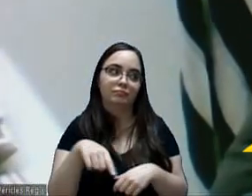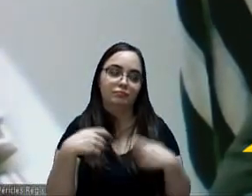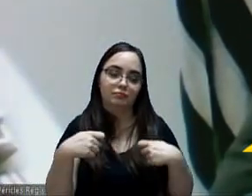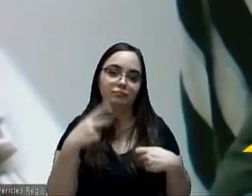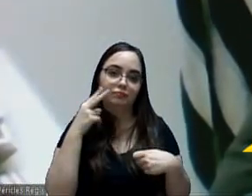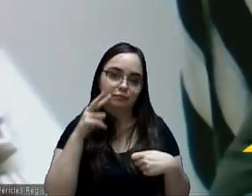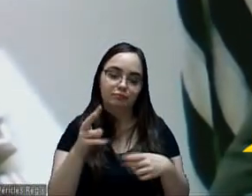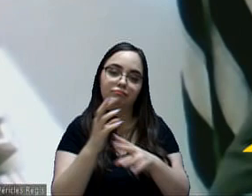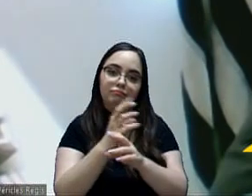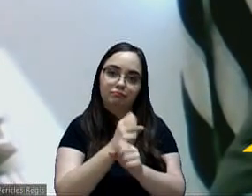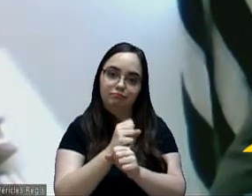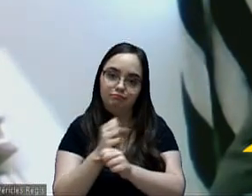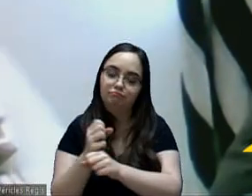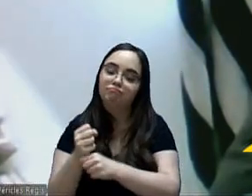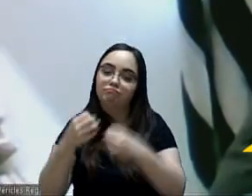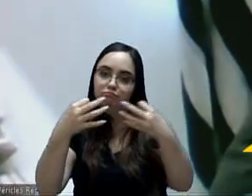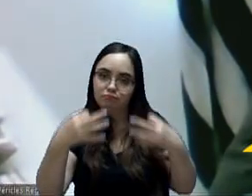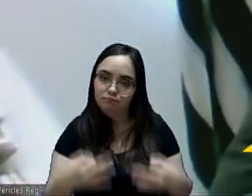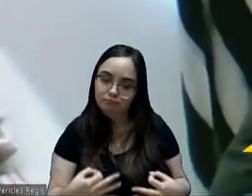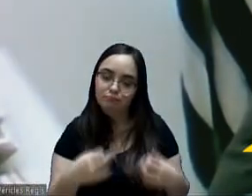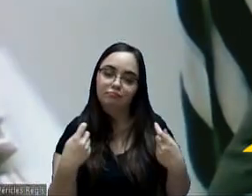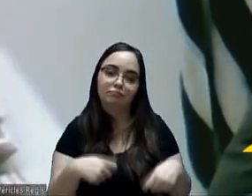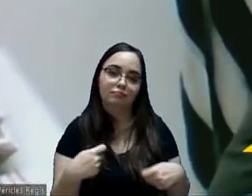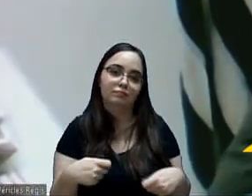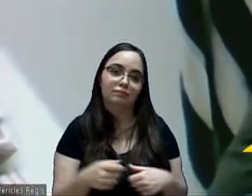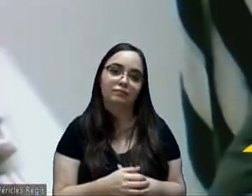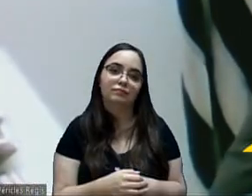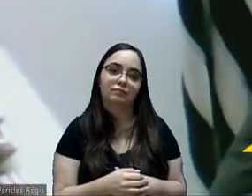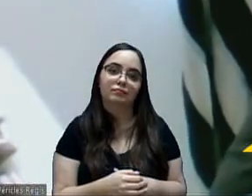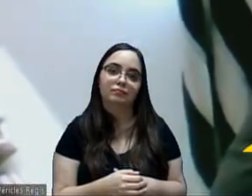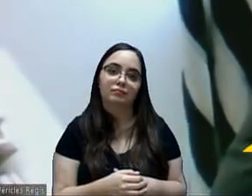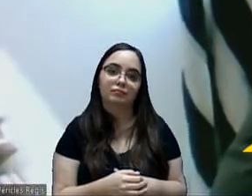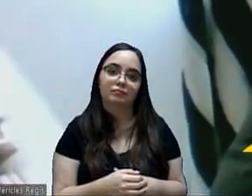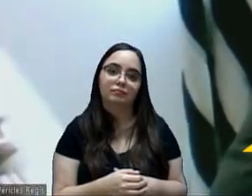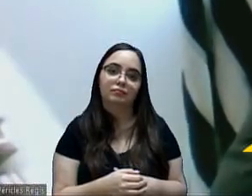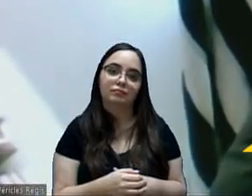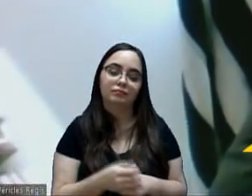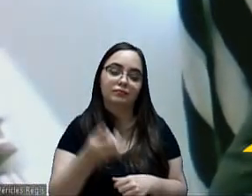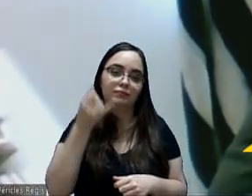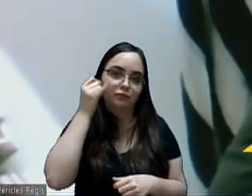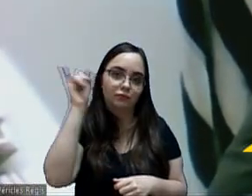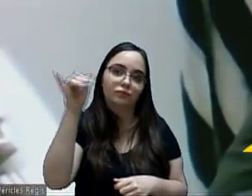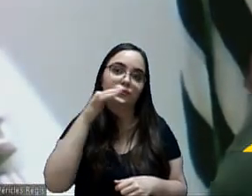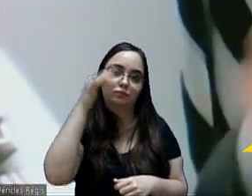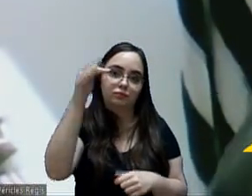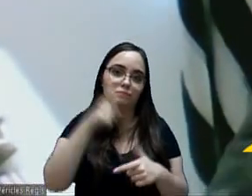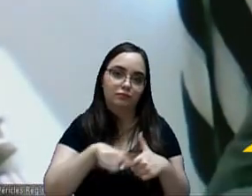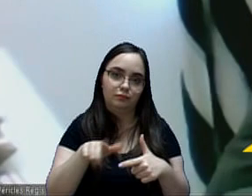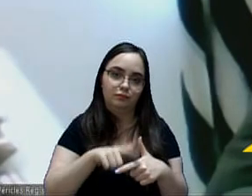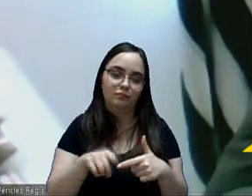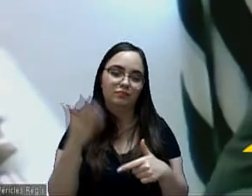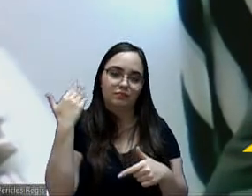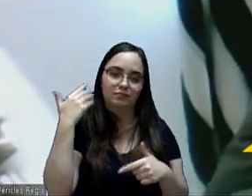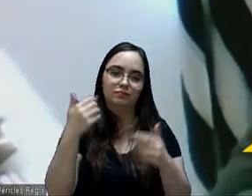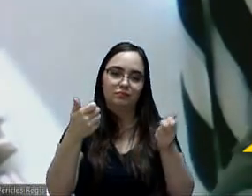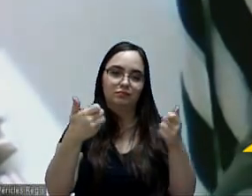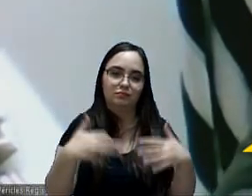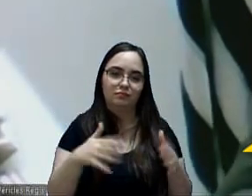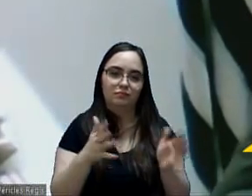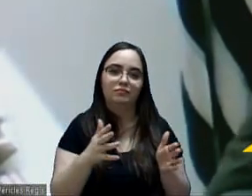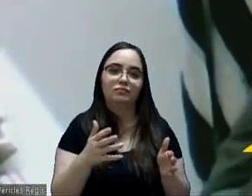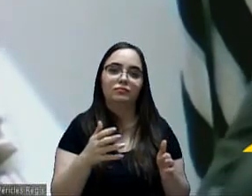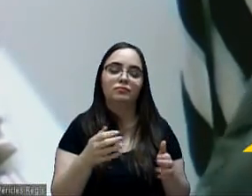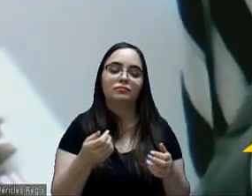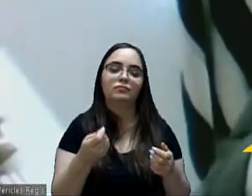orçamento para que seja executado e não tenhamos problemas futuros. Alguém tinha falado alguma coisa aqui, aonde que está o dinheiro